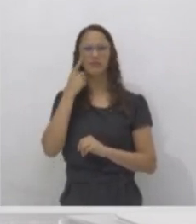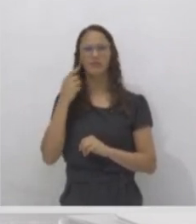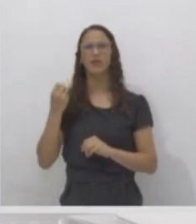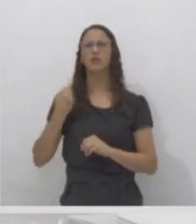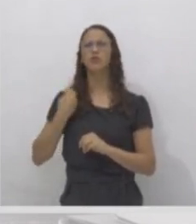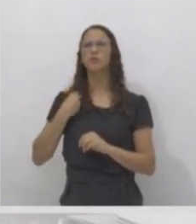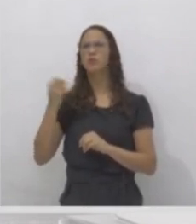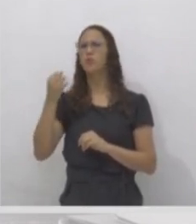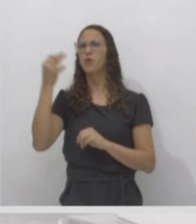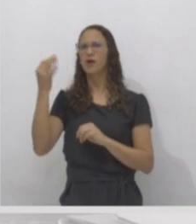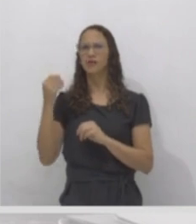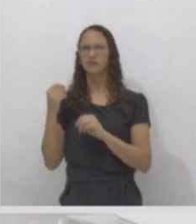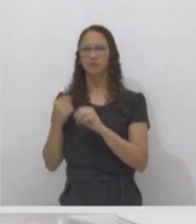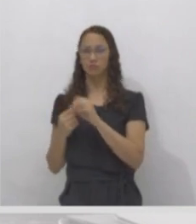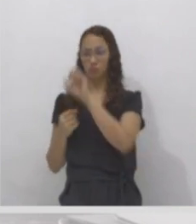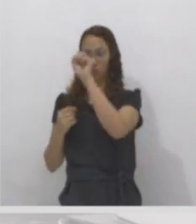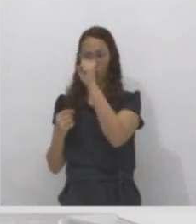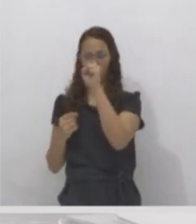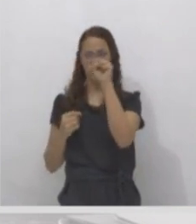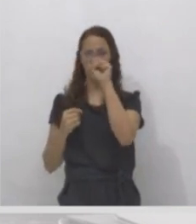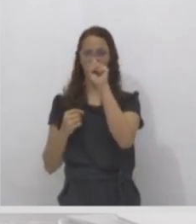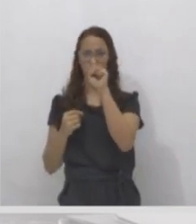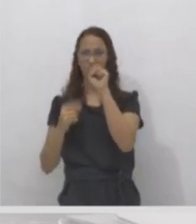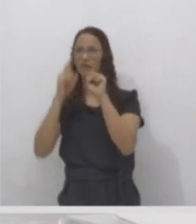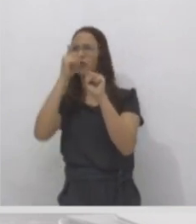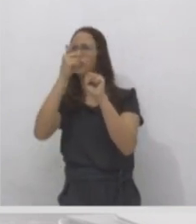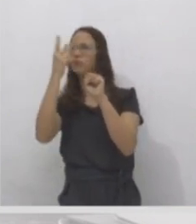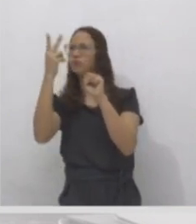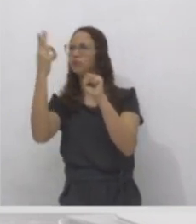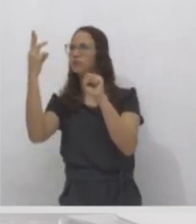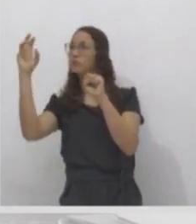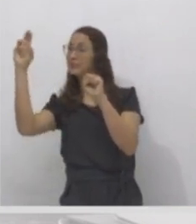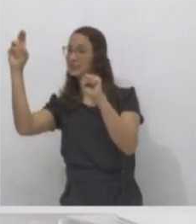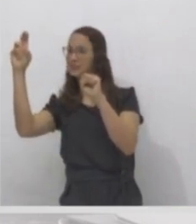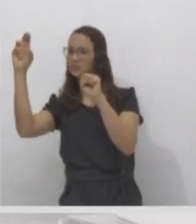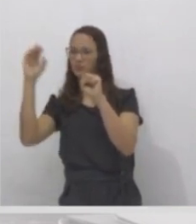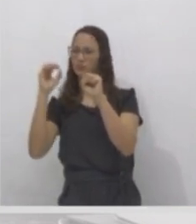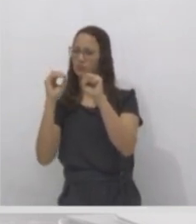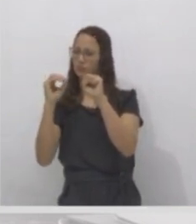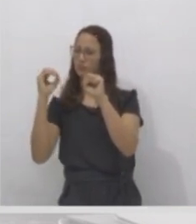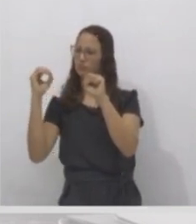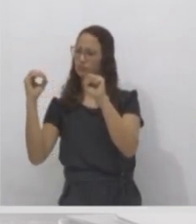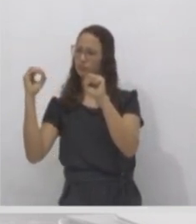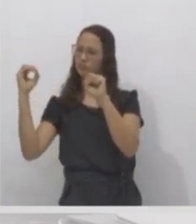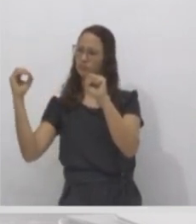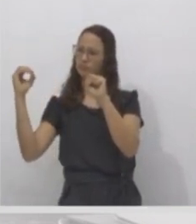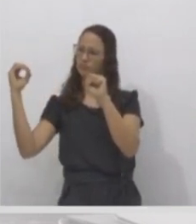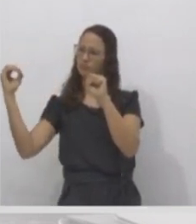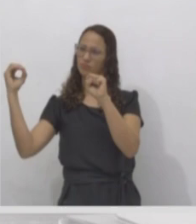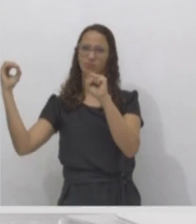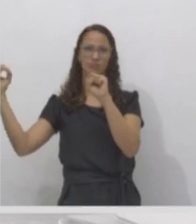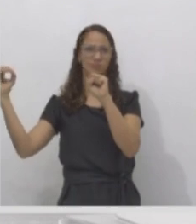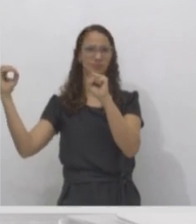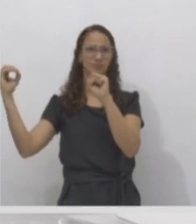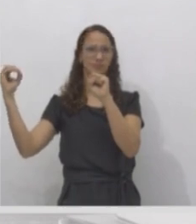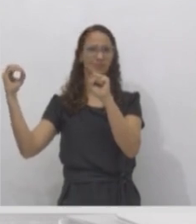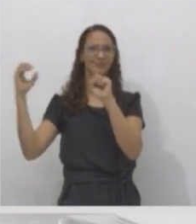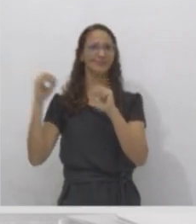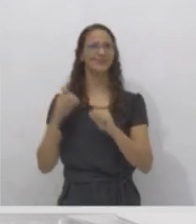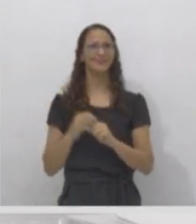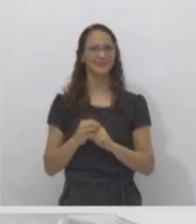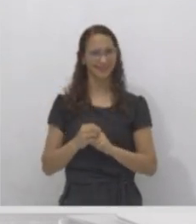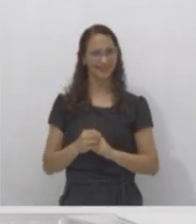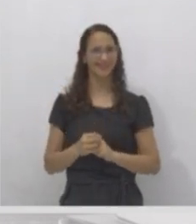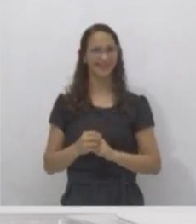4, 5. Então, eu vou colocar 1, 2, 3, 4, 5 zeros. A cada 3 ordens,